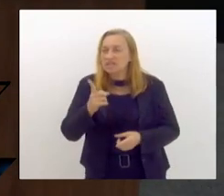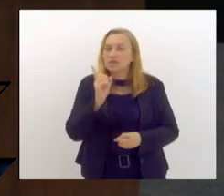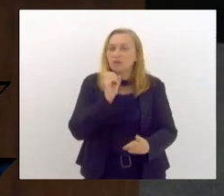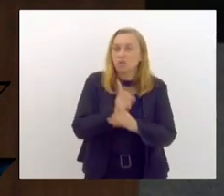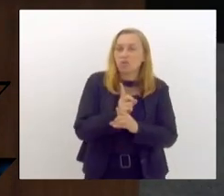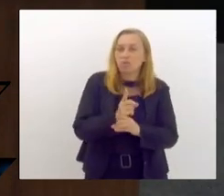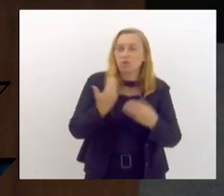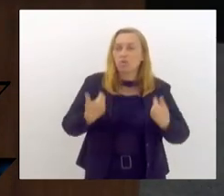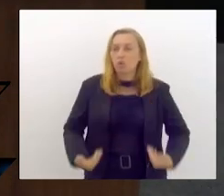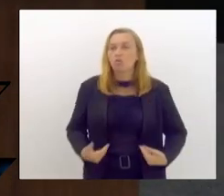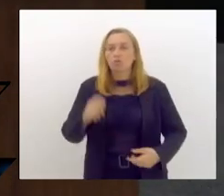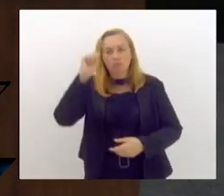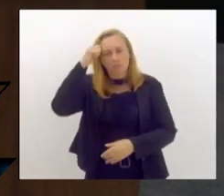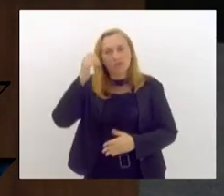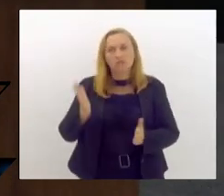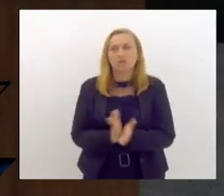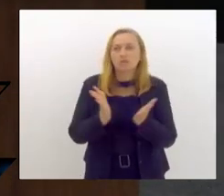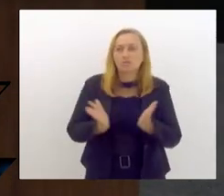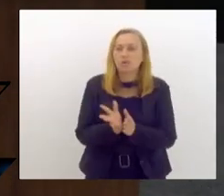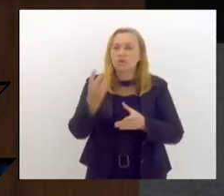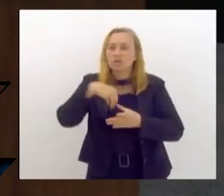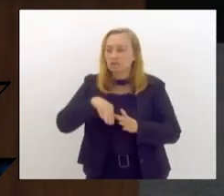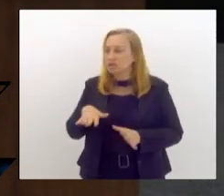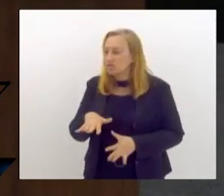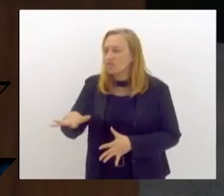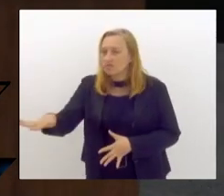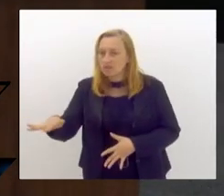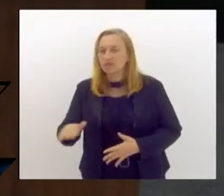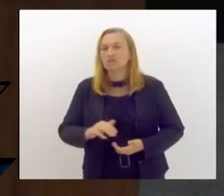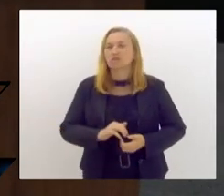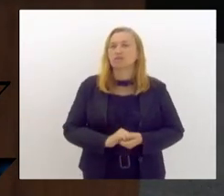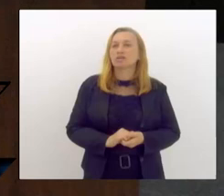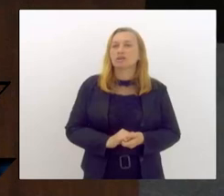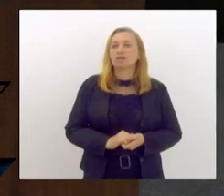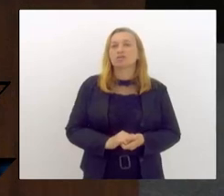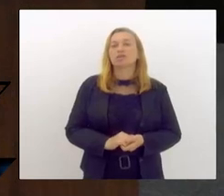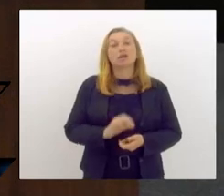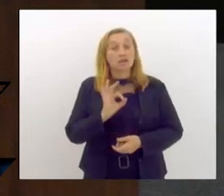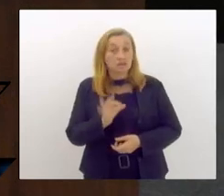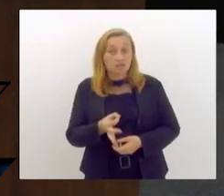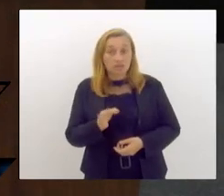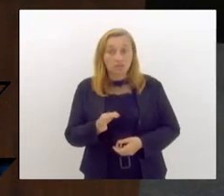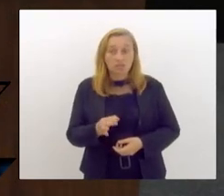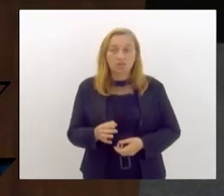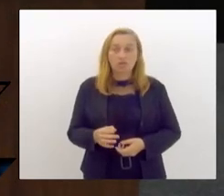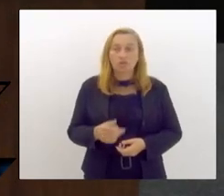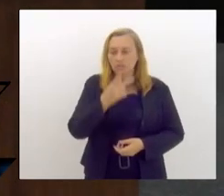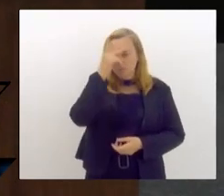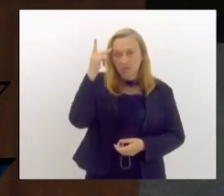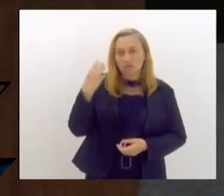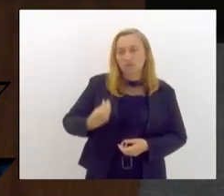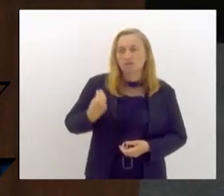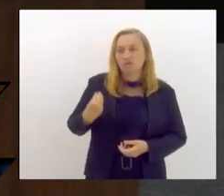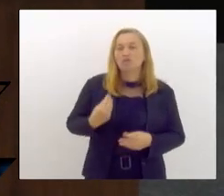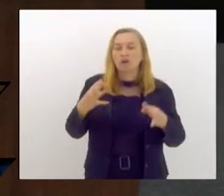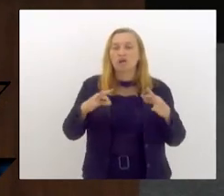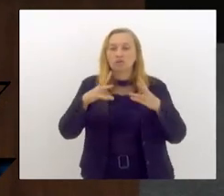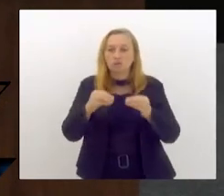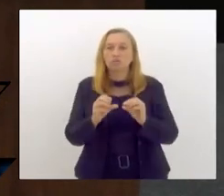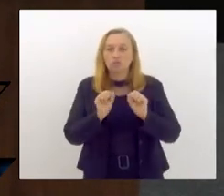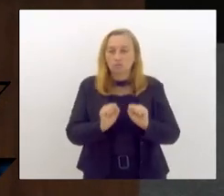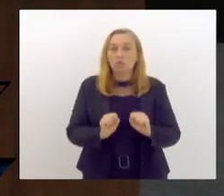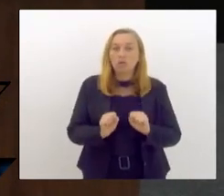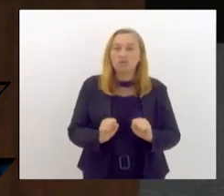preto, o corpo pobre, dentro de uma favela, dentro de uma periferia. É evidente que alguém que sobreviveu a isso tudo